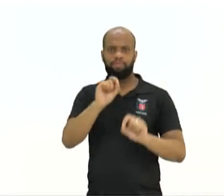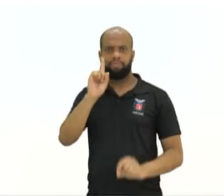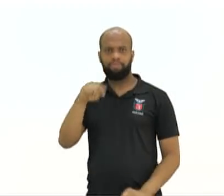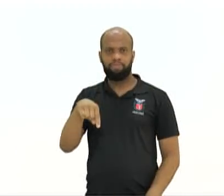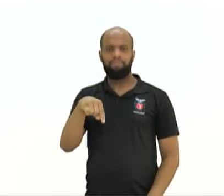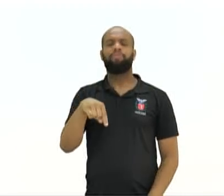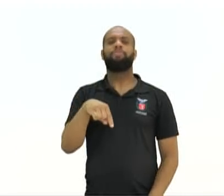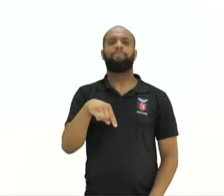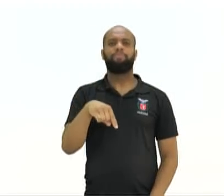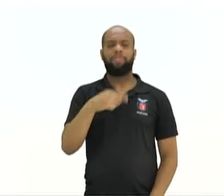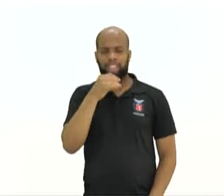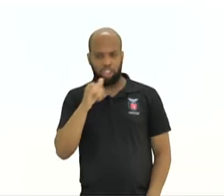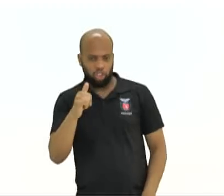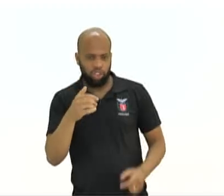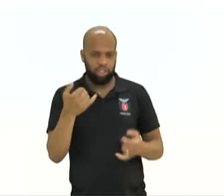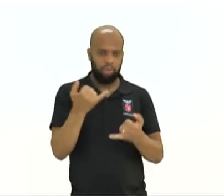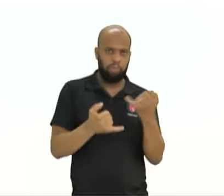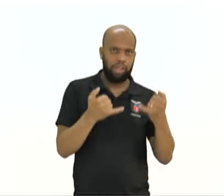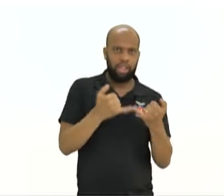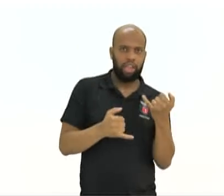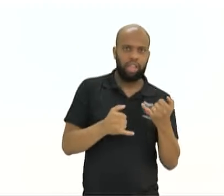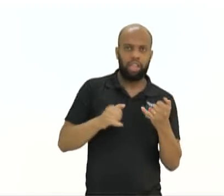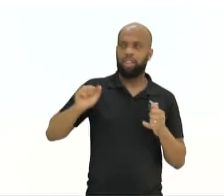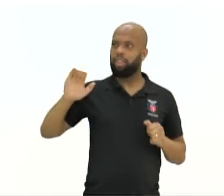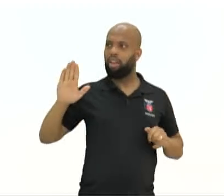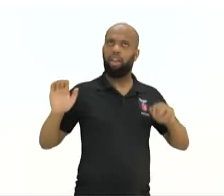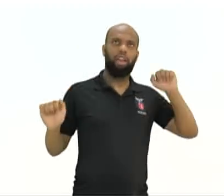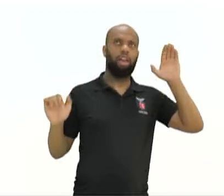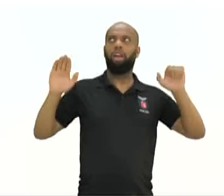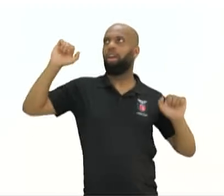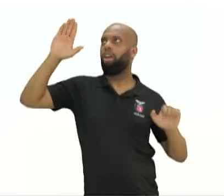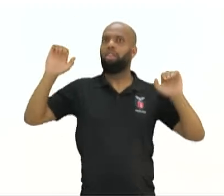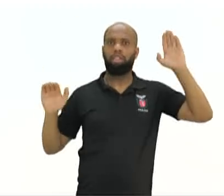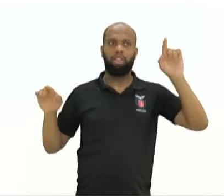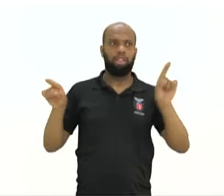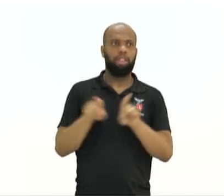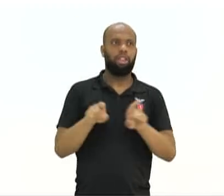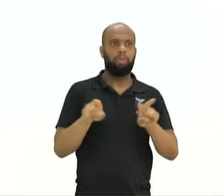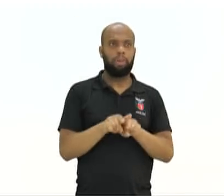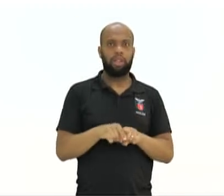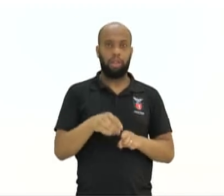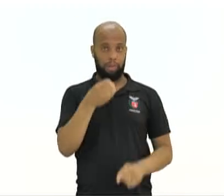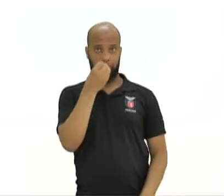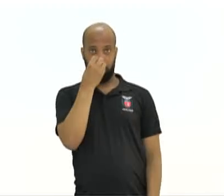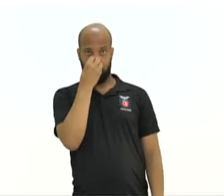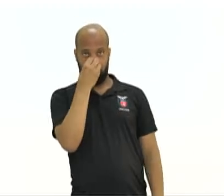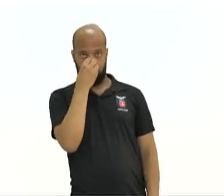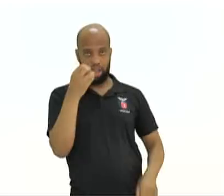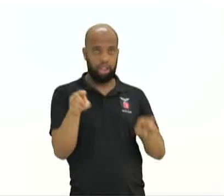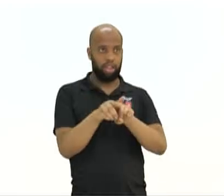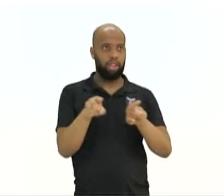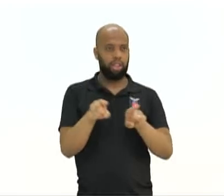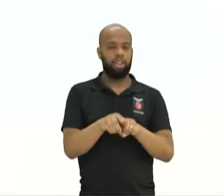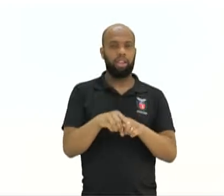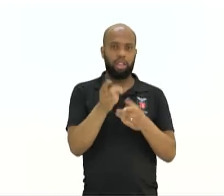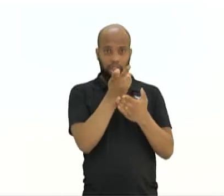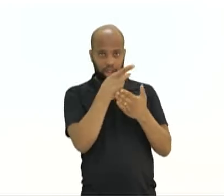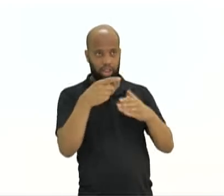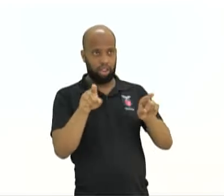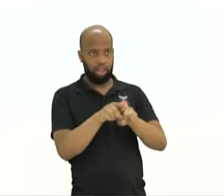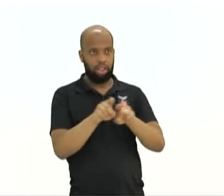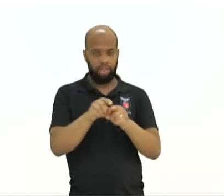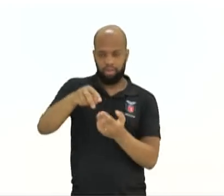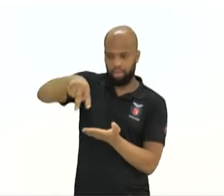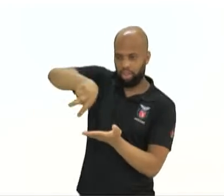movimentos de ilusão, de mímica, do clown, que é o chamado palhaço, tá? Desenhos animados e